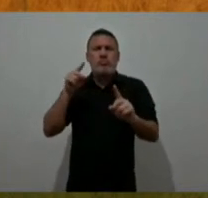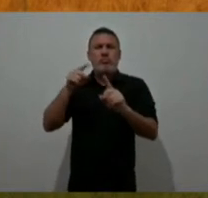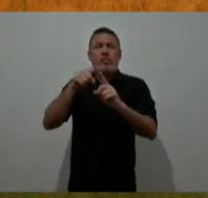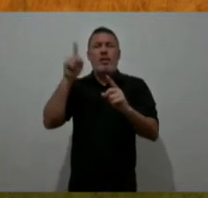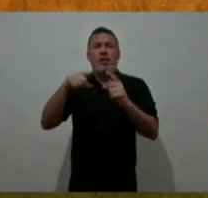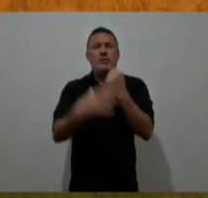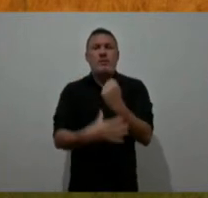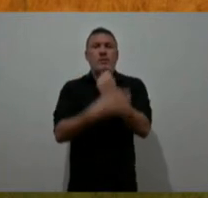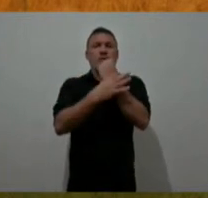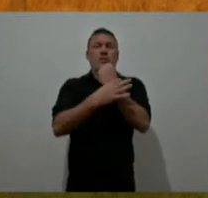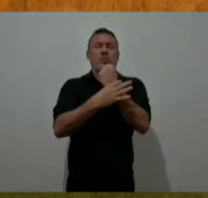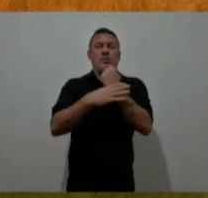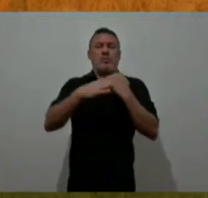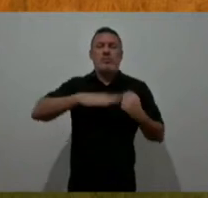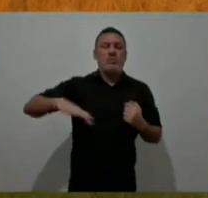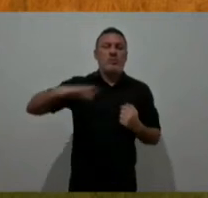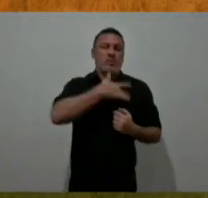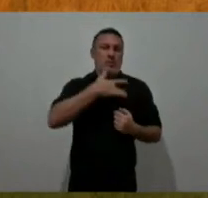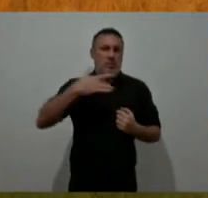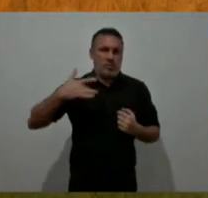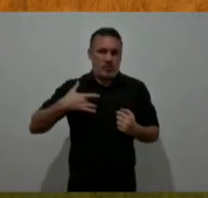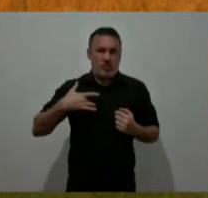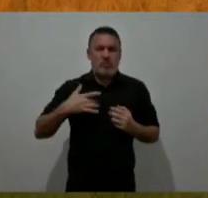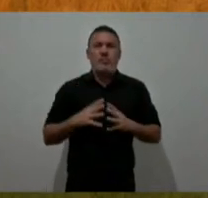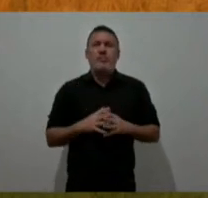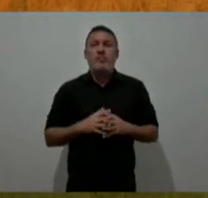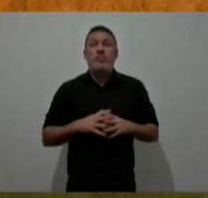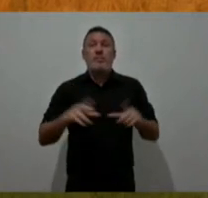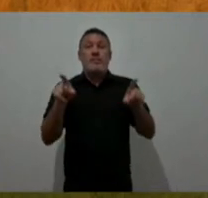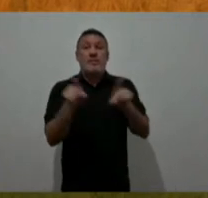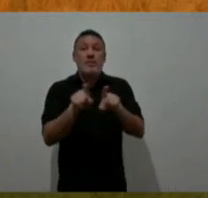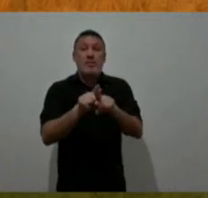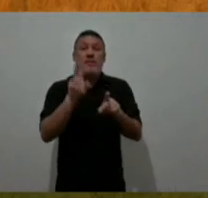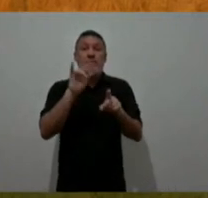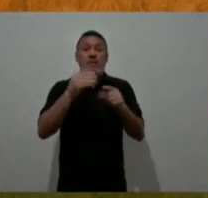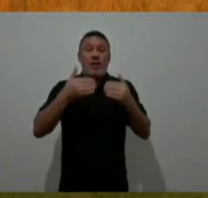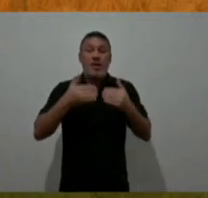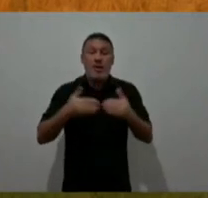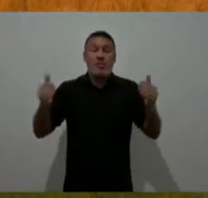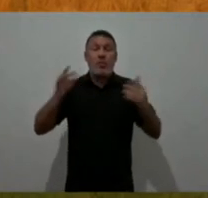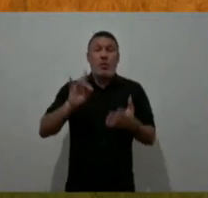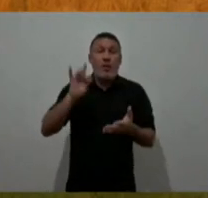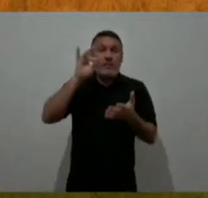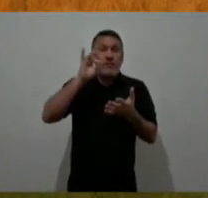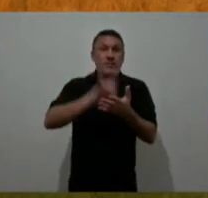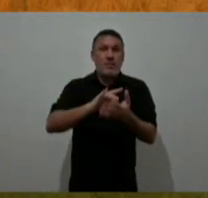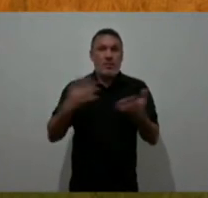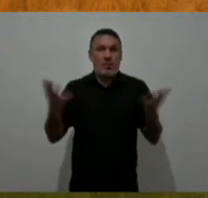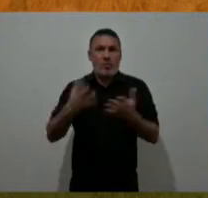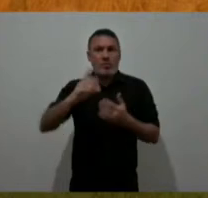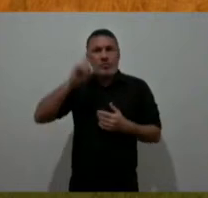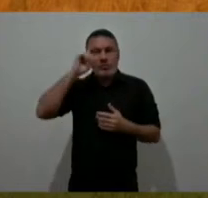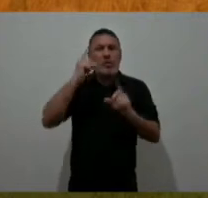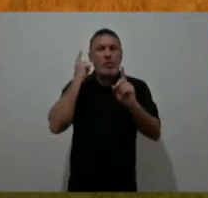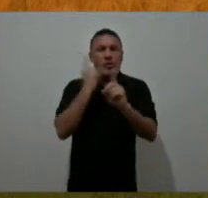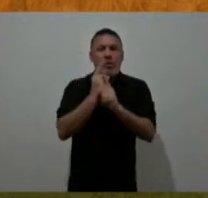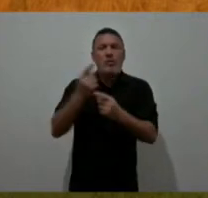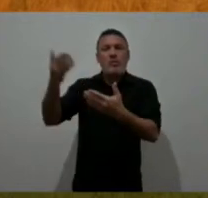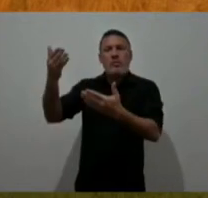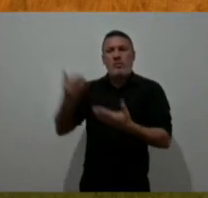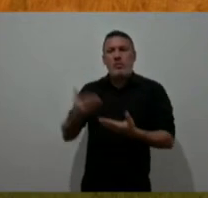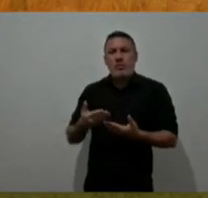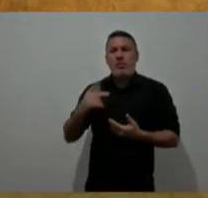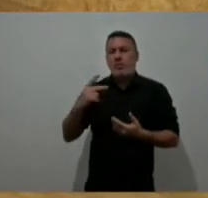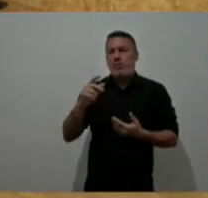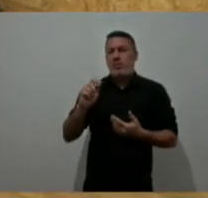saúde. E para fazer a abertura oficial do evento, eu convido aqui ao palco Paulo Vanick, presidente